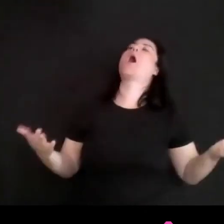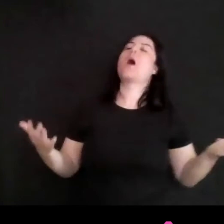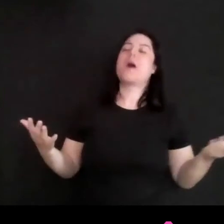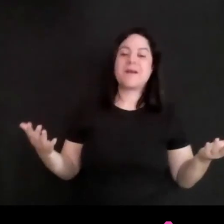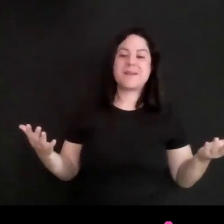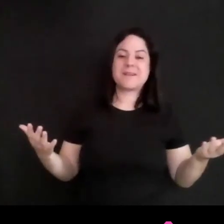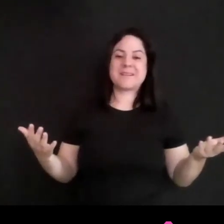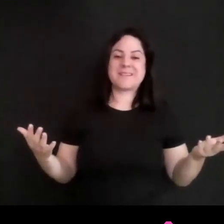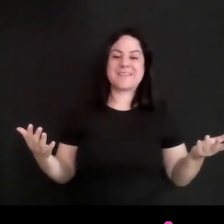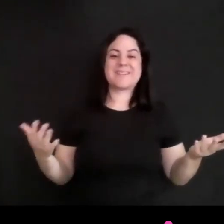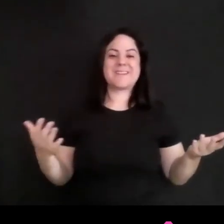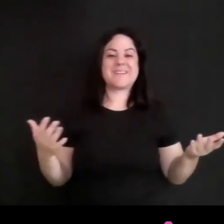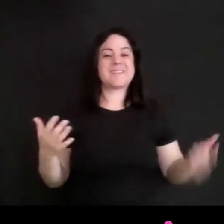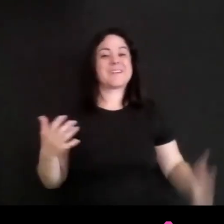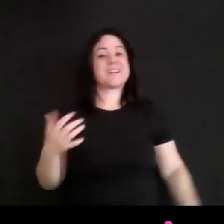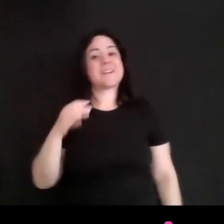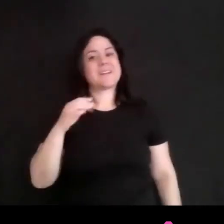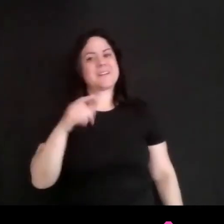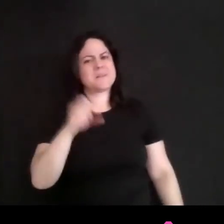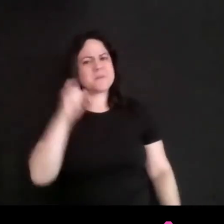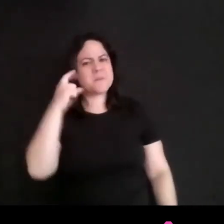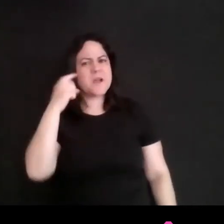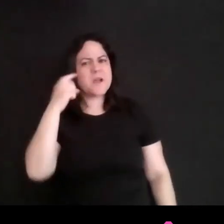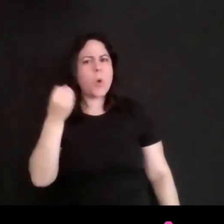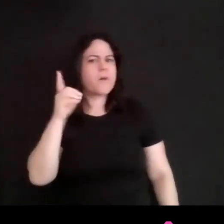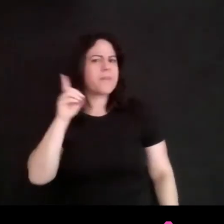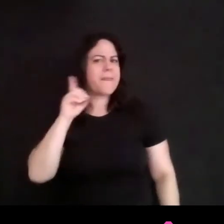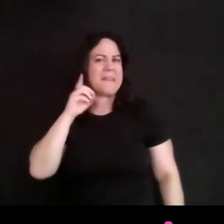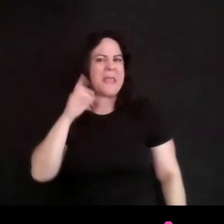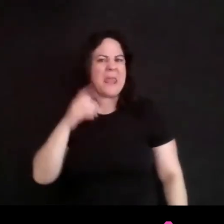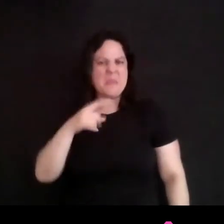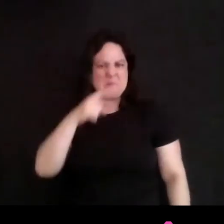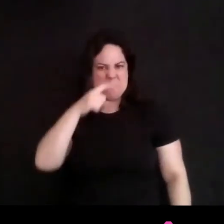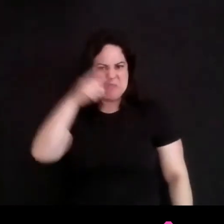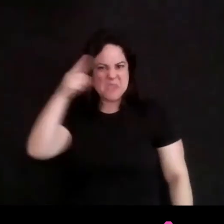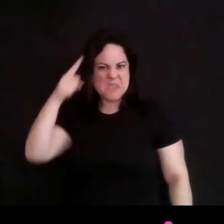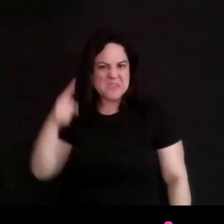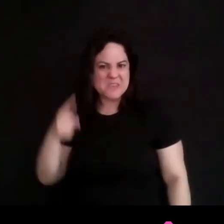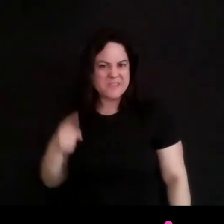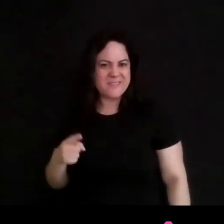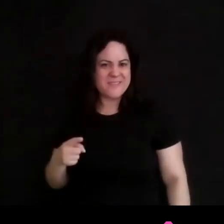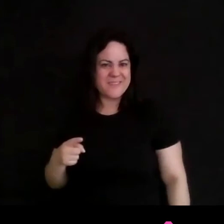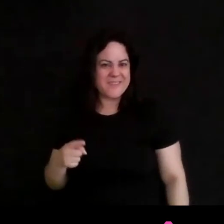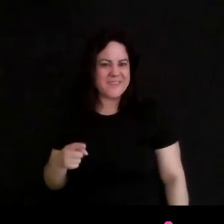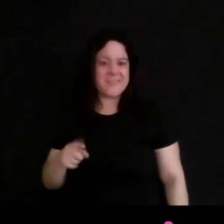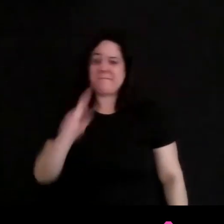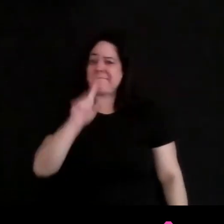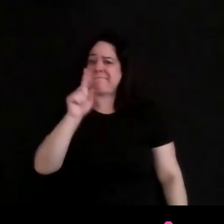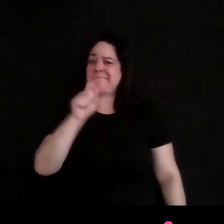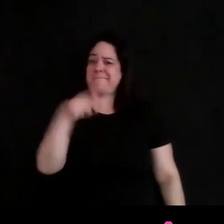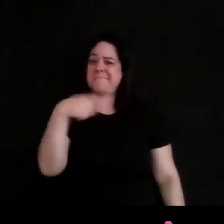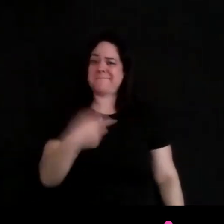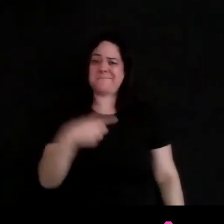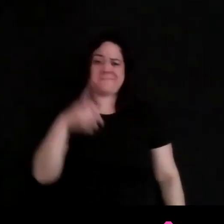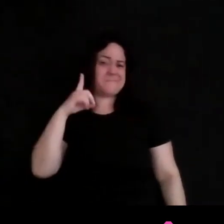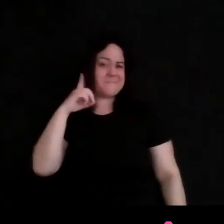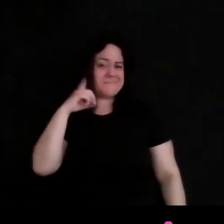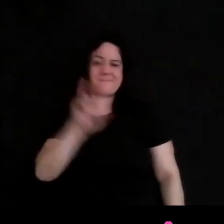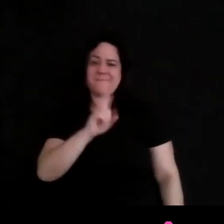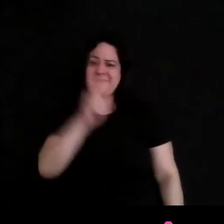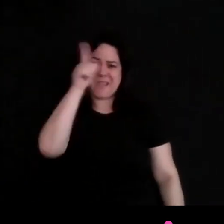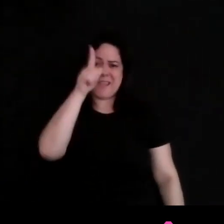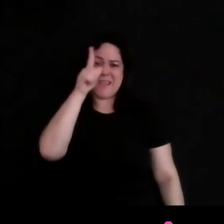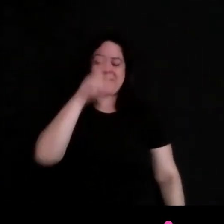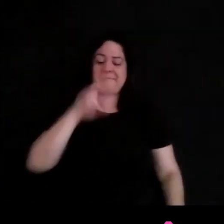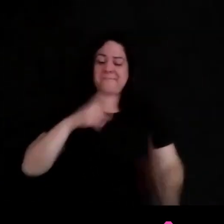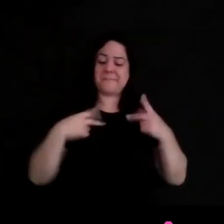E aí você poderia dizer: nossa, mas como a Daniele é metida? Mas isso não é uma questão da Daniele, nem do Leclerc. É do ser humano.